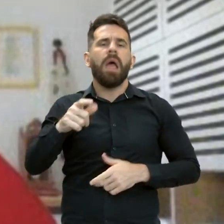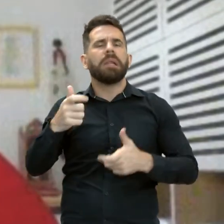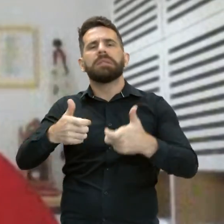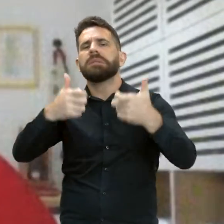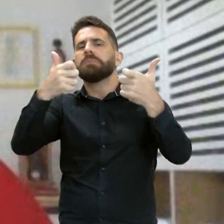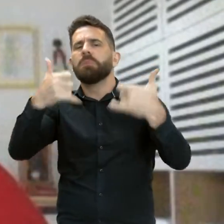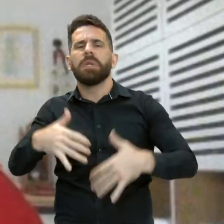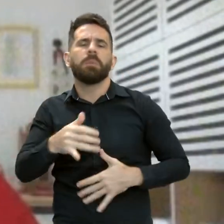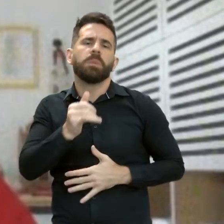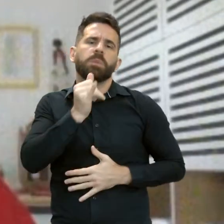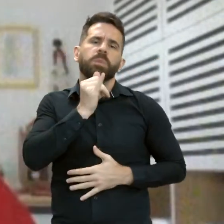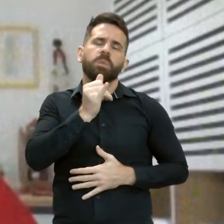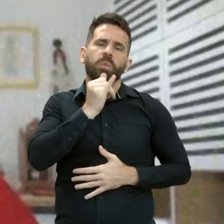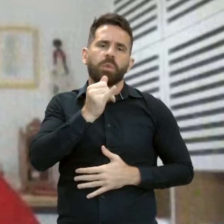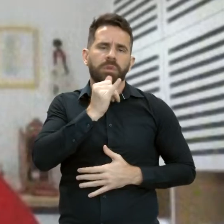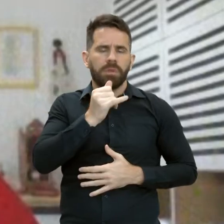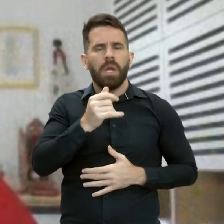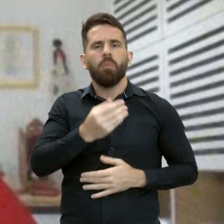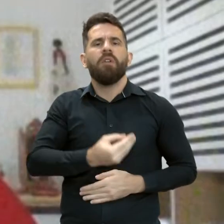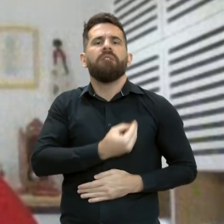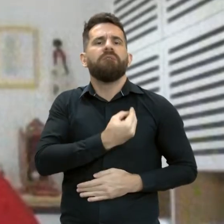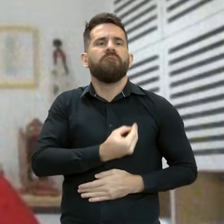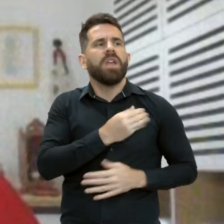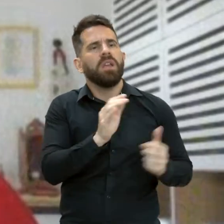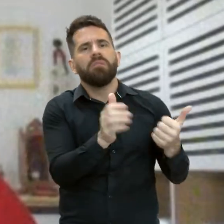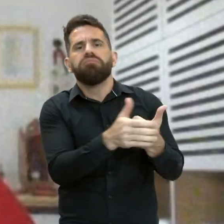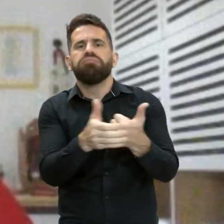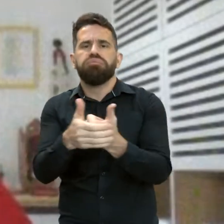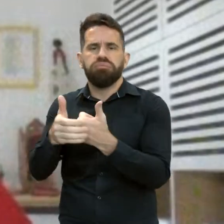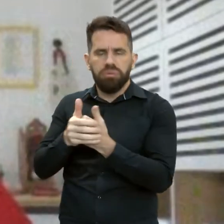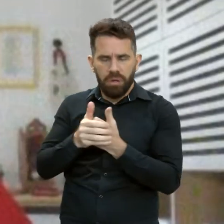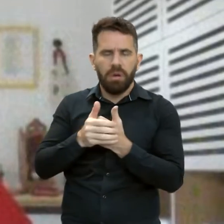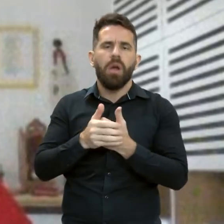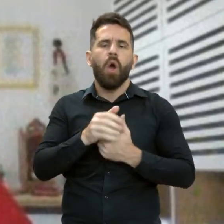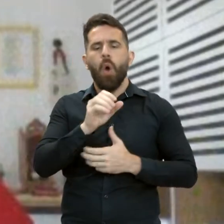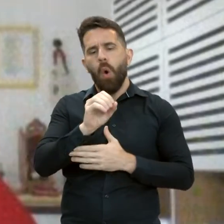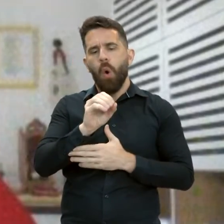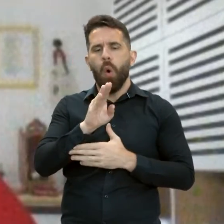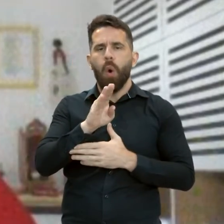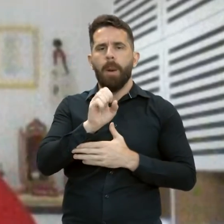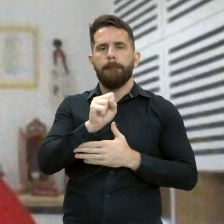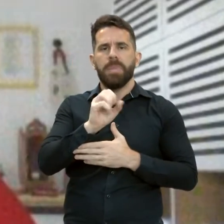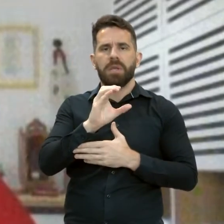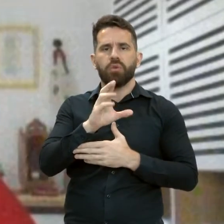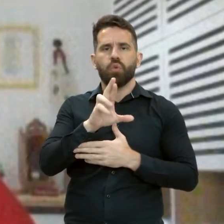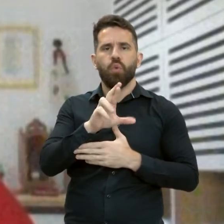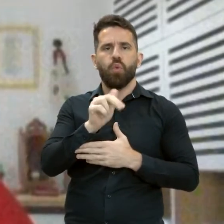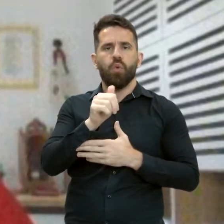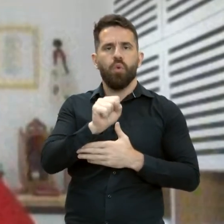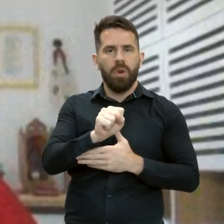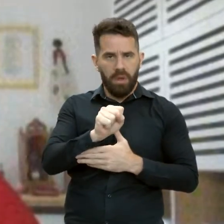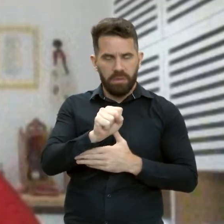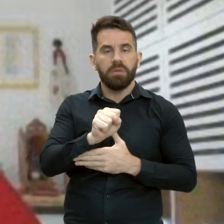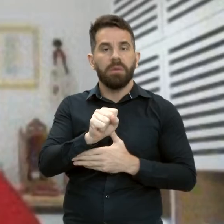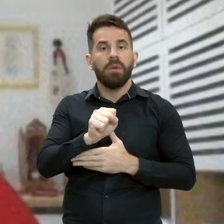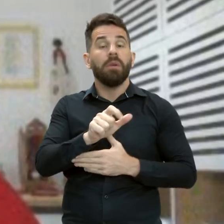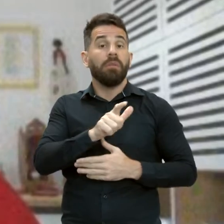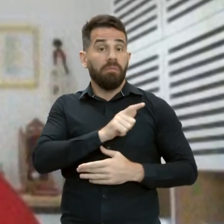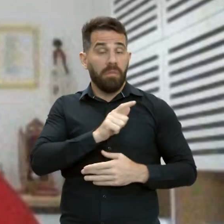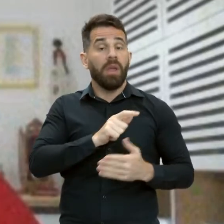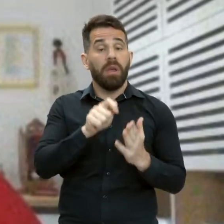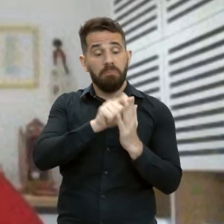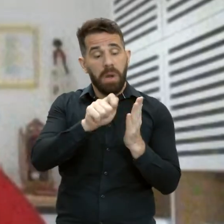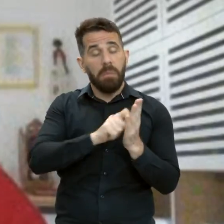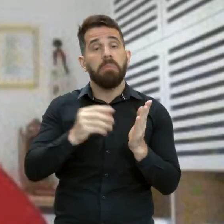No poema Todas as Vidas, ela marca quem são essas vidas obscuras. E são todas mulheres. Mulheres